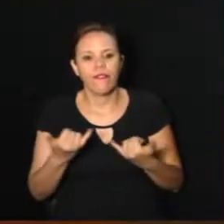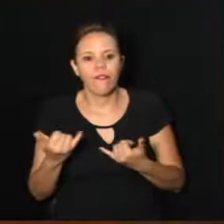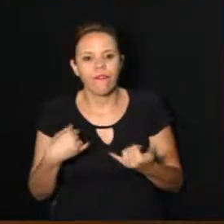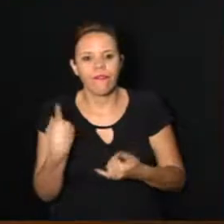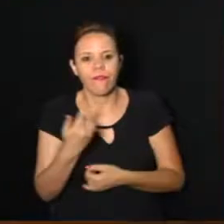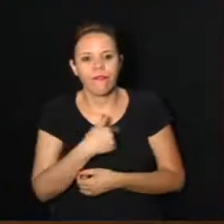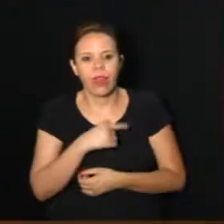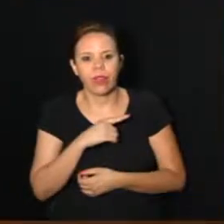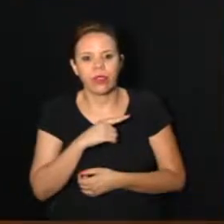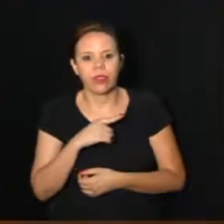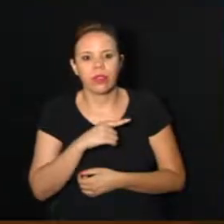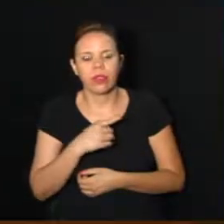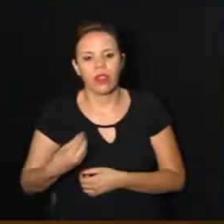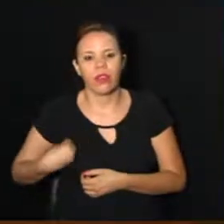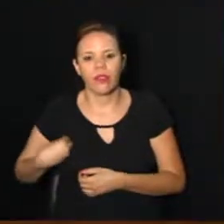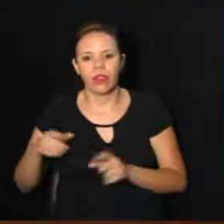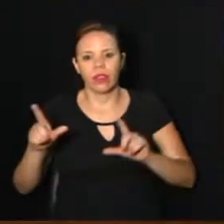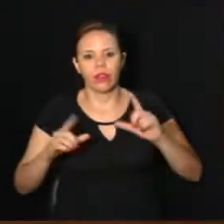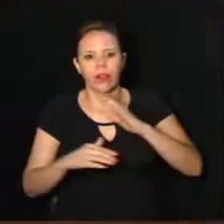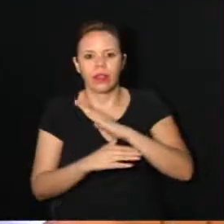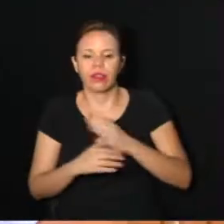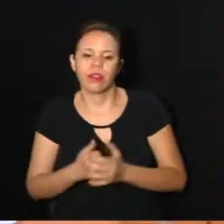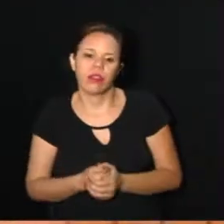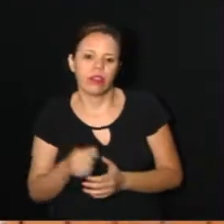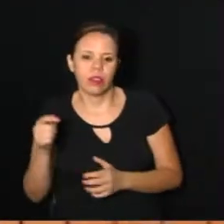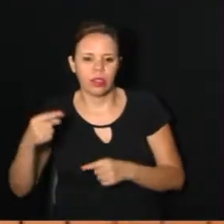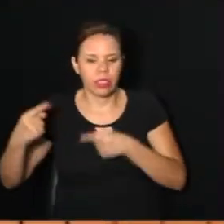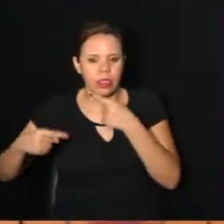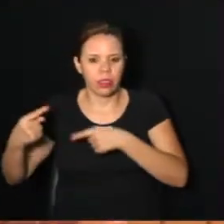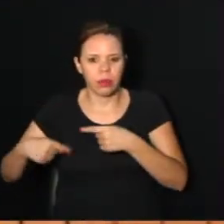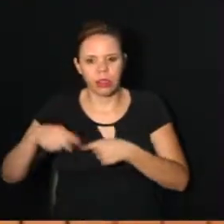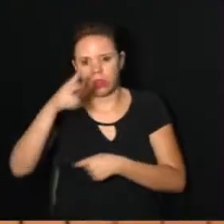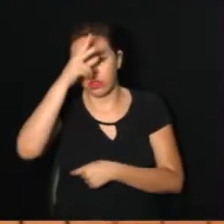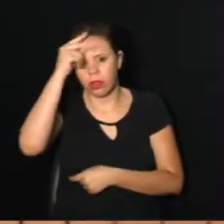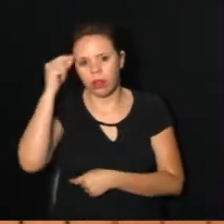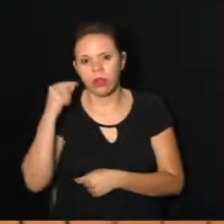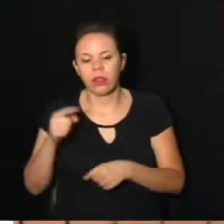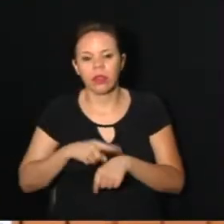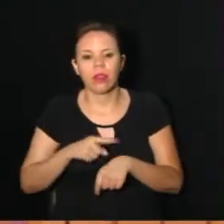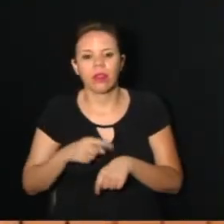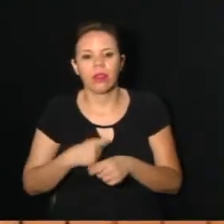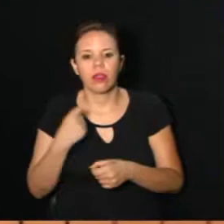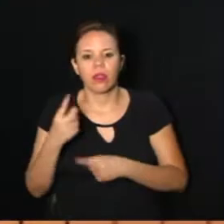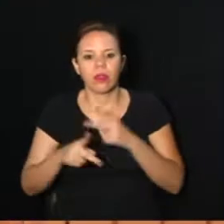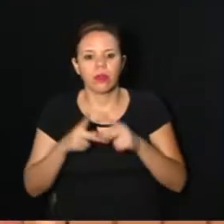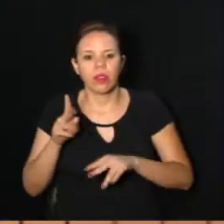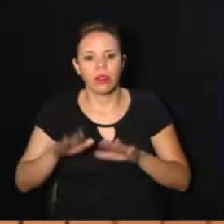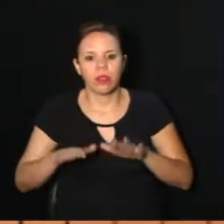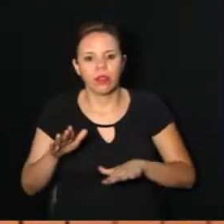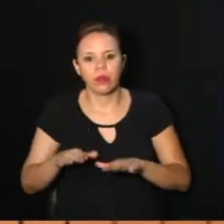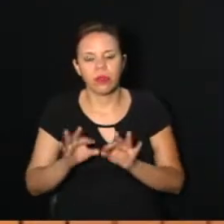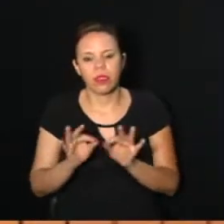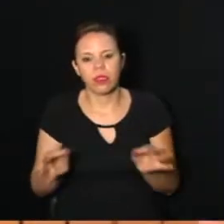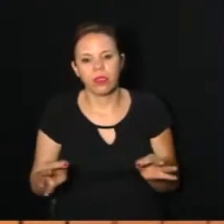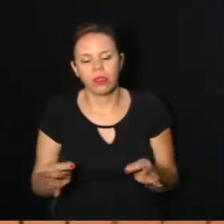estamos passando ao vivo pela TV Câmara esse debate público, e, nesse momento, algumas pessoas, às vezes, mais simples, que não têm o